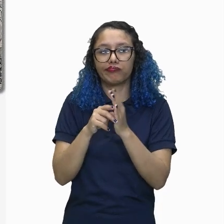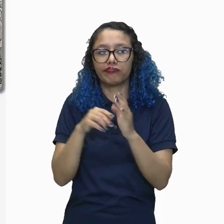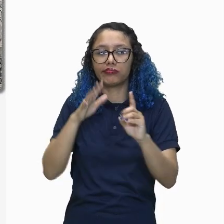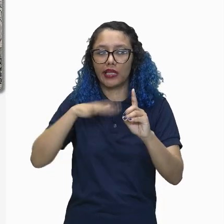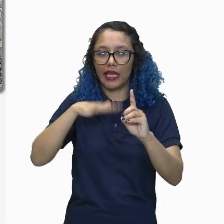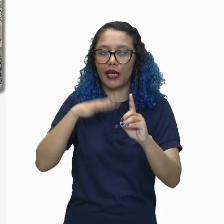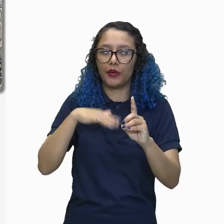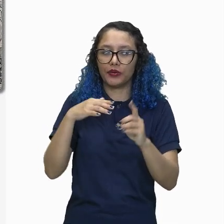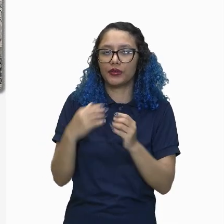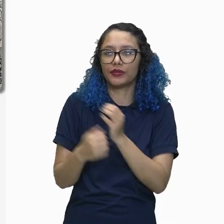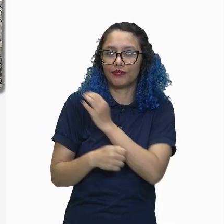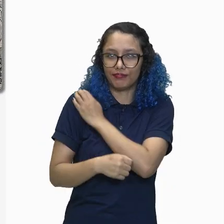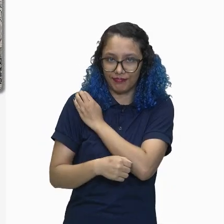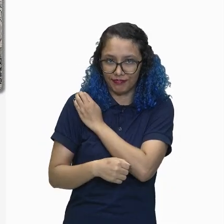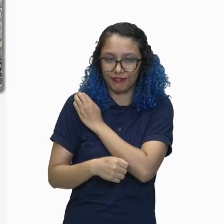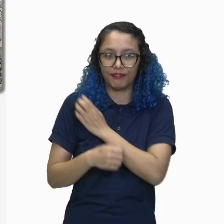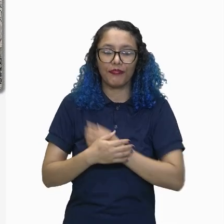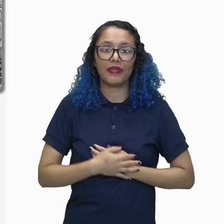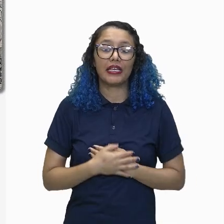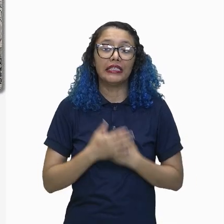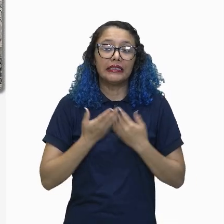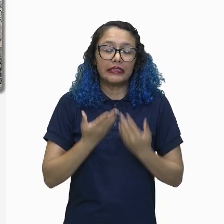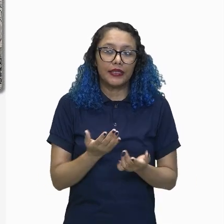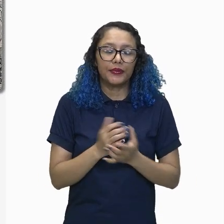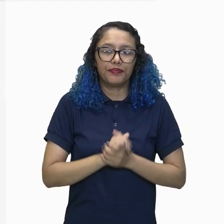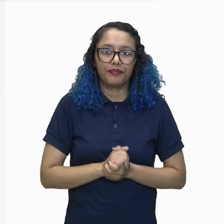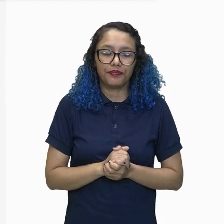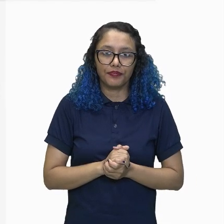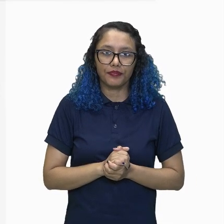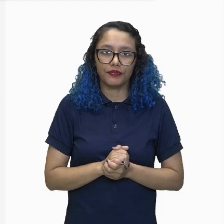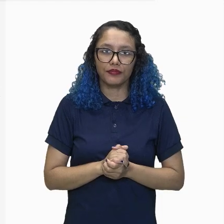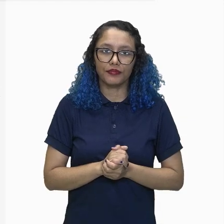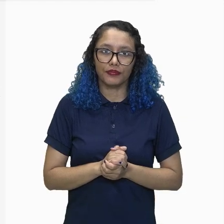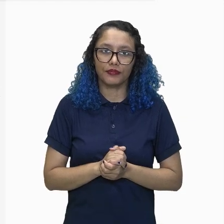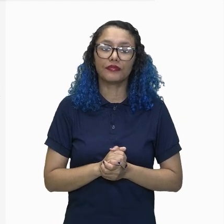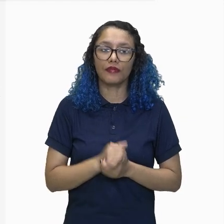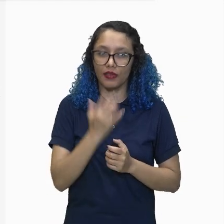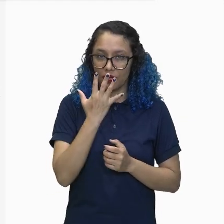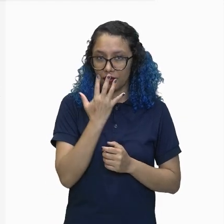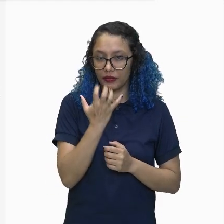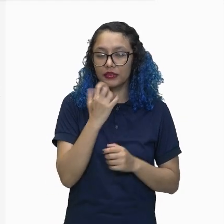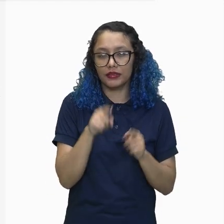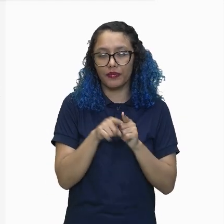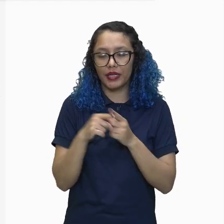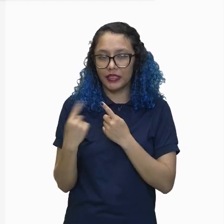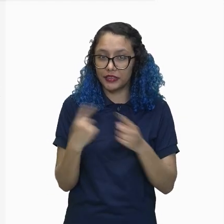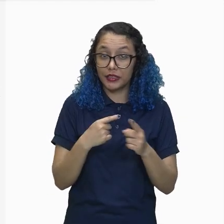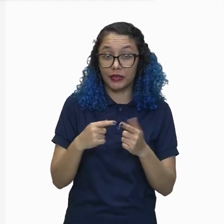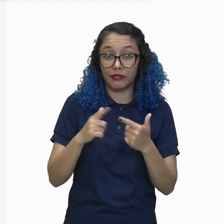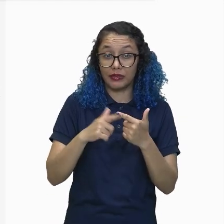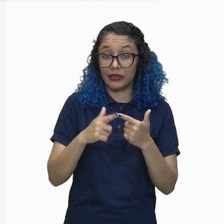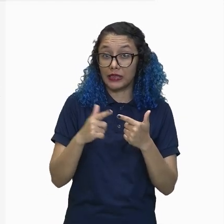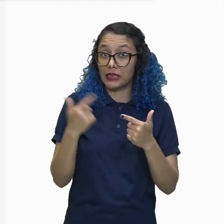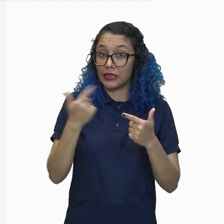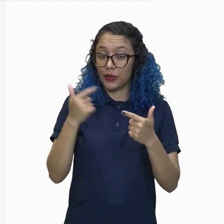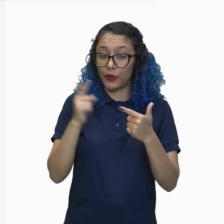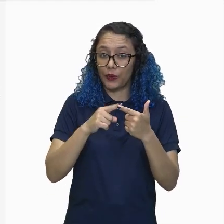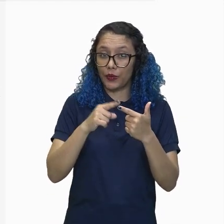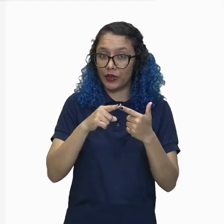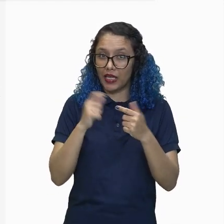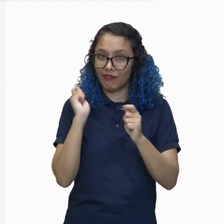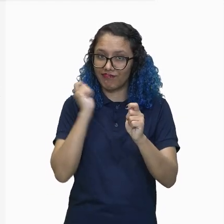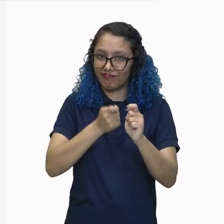Perfeito, então? E aí Nietzsche faz essa crítica também, aí vem uma segunda martelada de Nietzsche, né? Ele faz